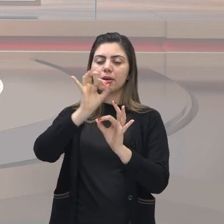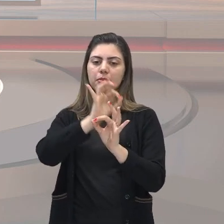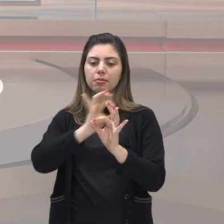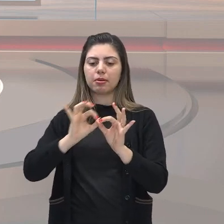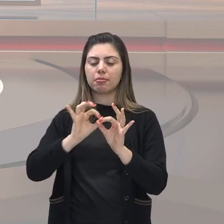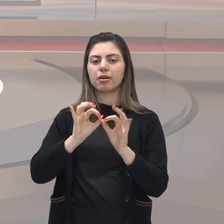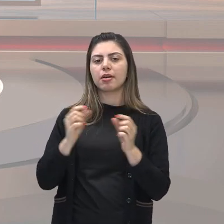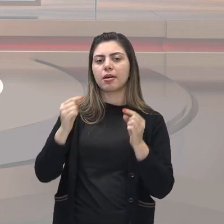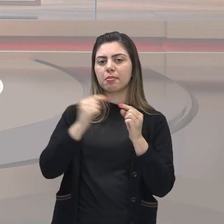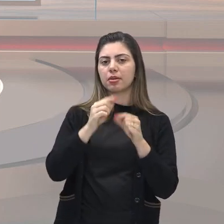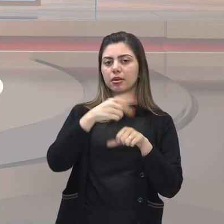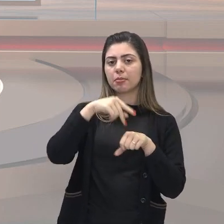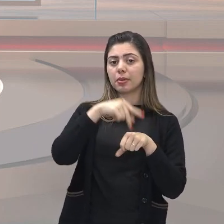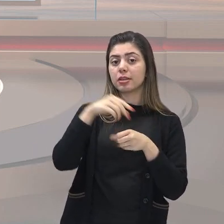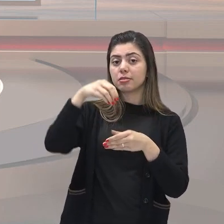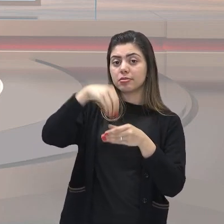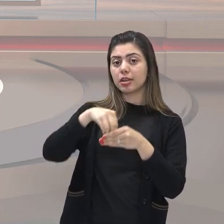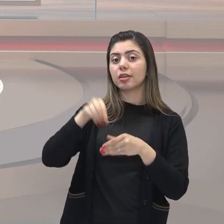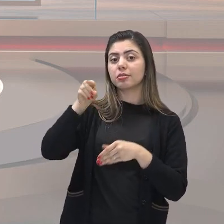representa um país dentro do